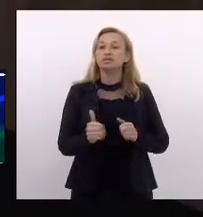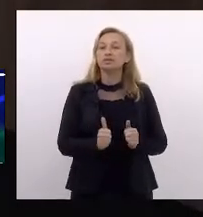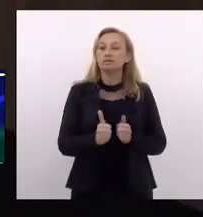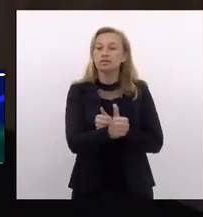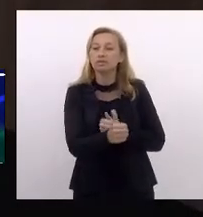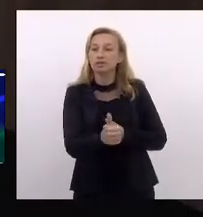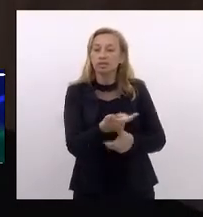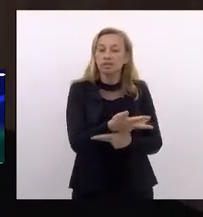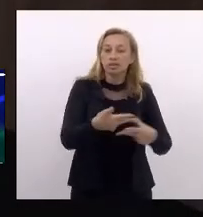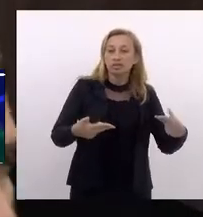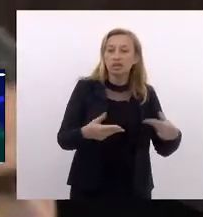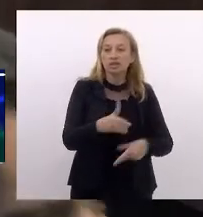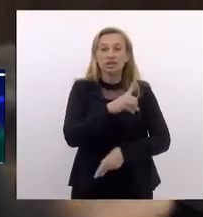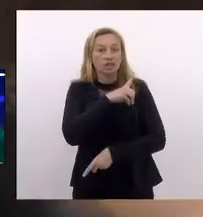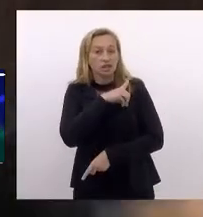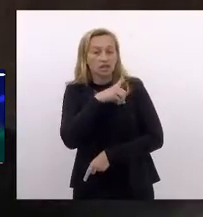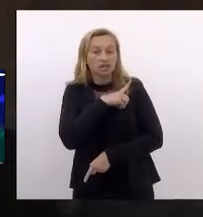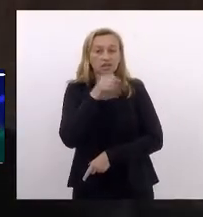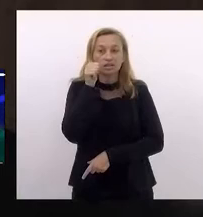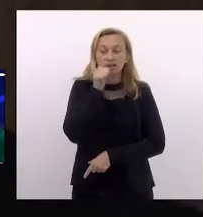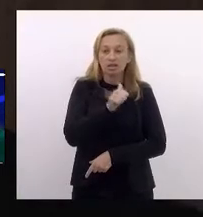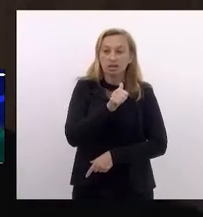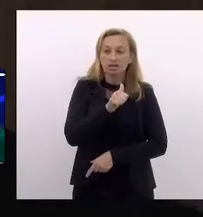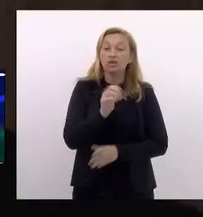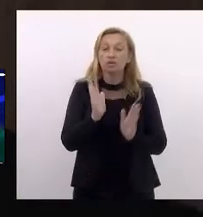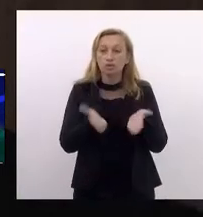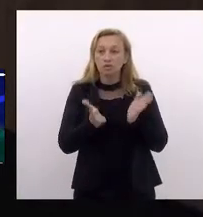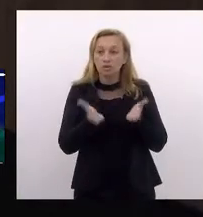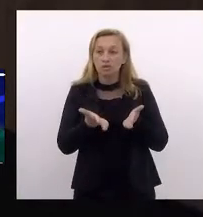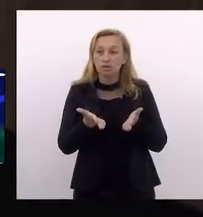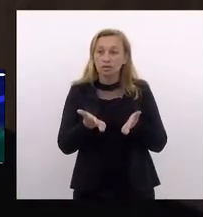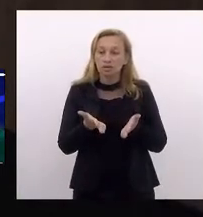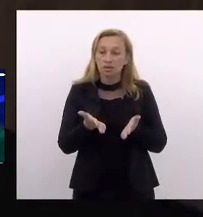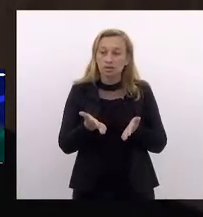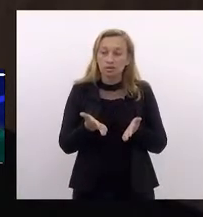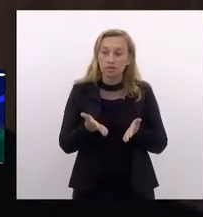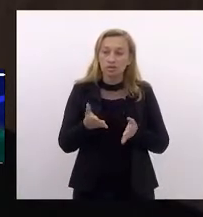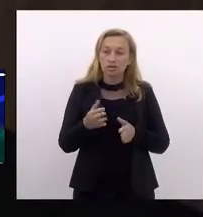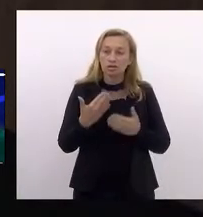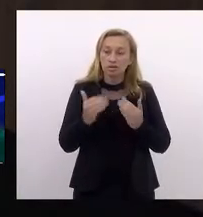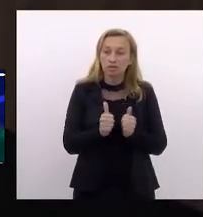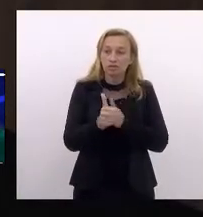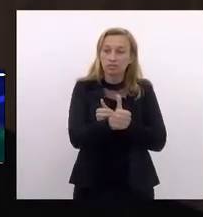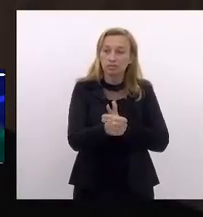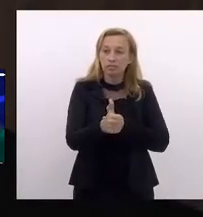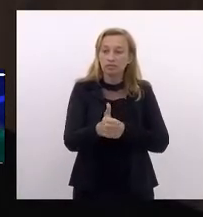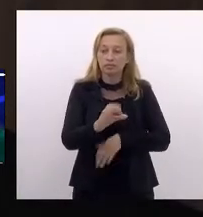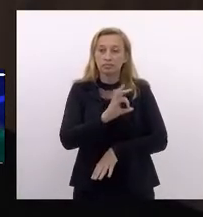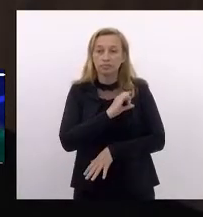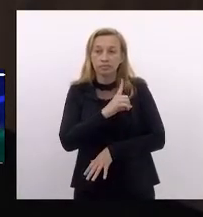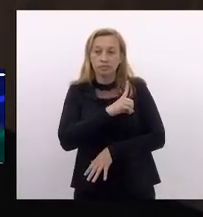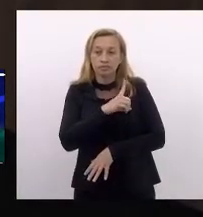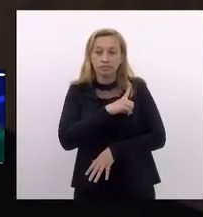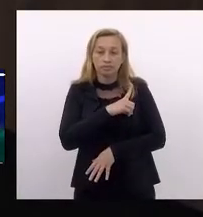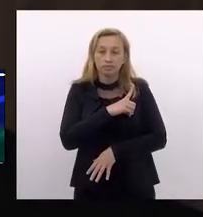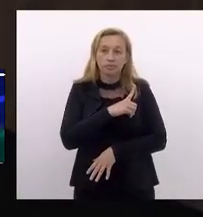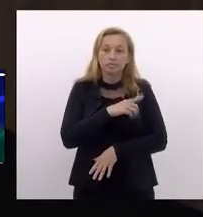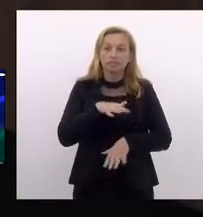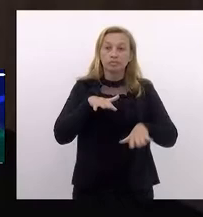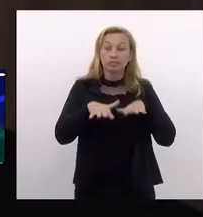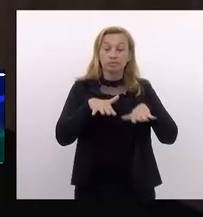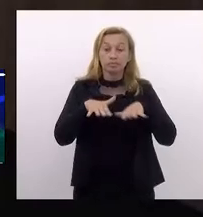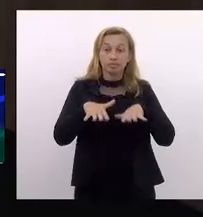à frente de várias delegacias de mulheres hoje está na frente da delegacia de é de